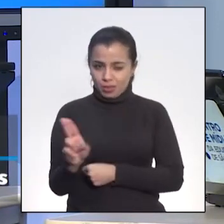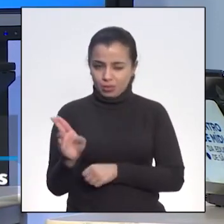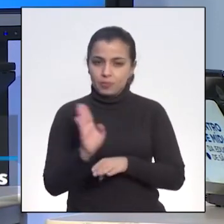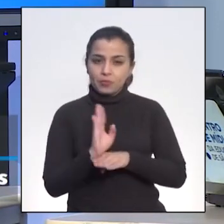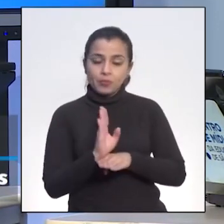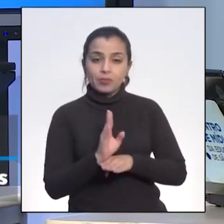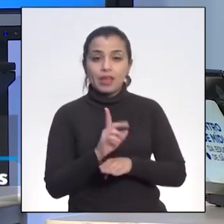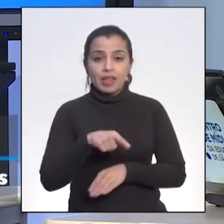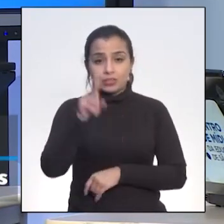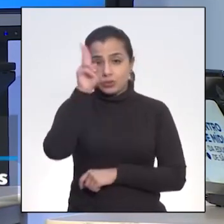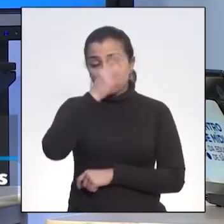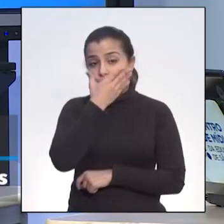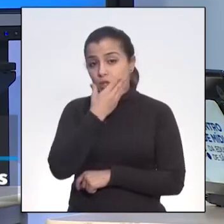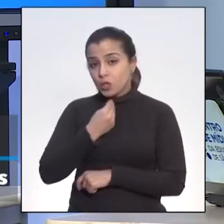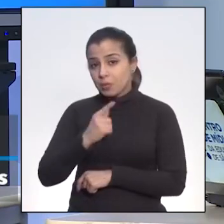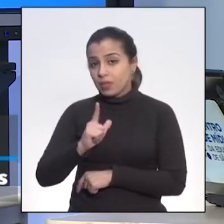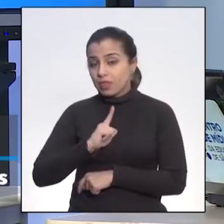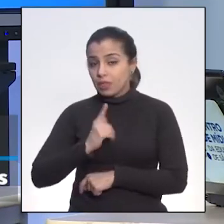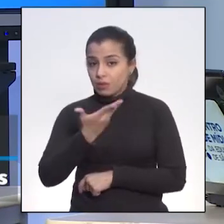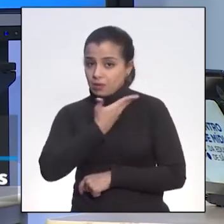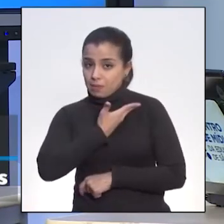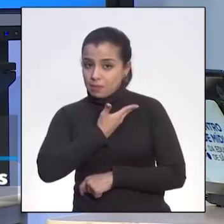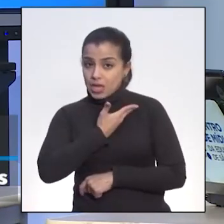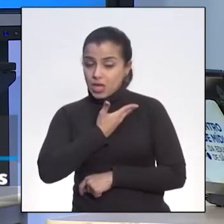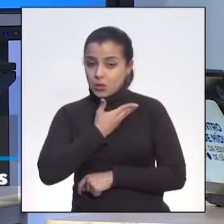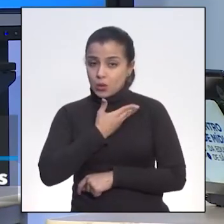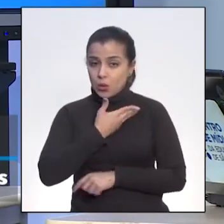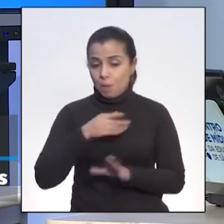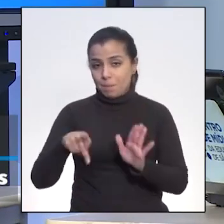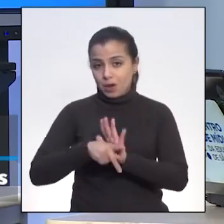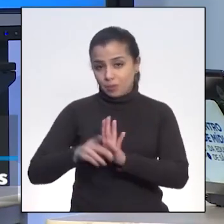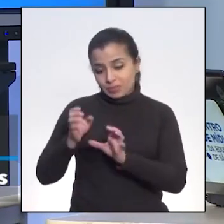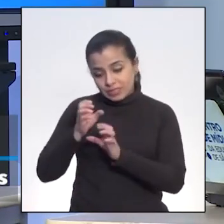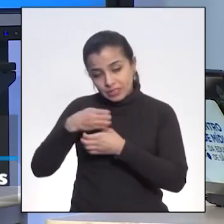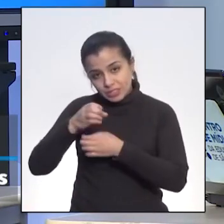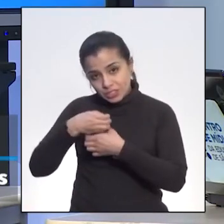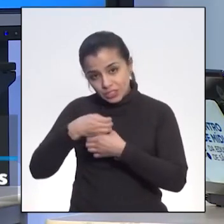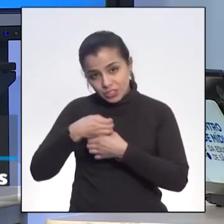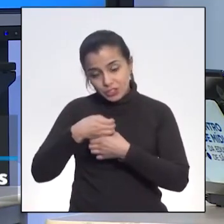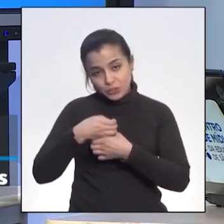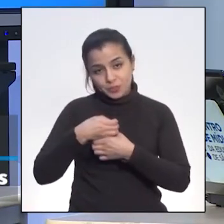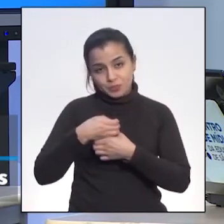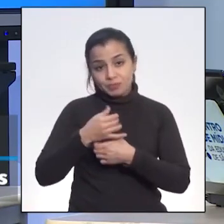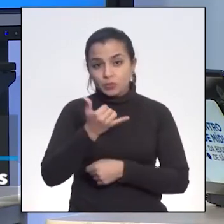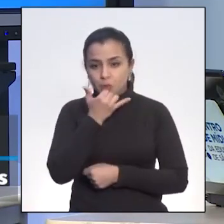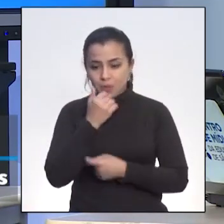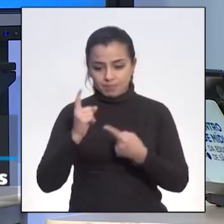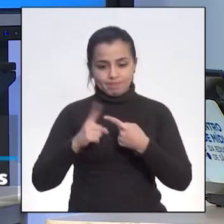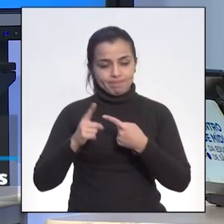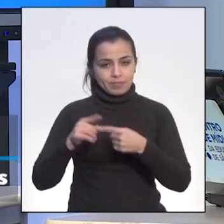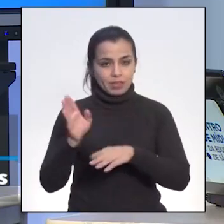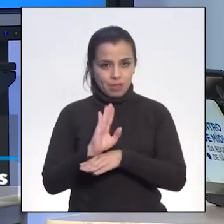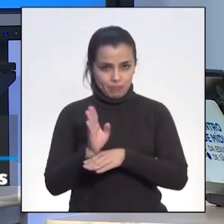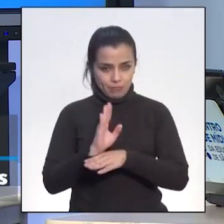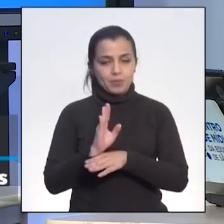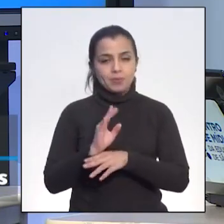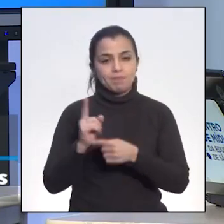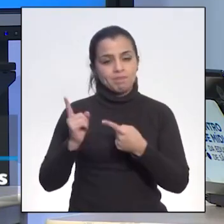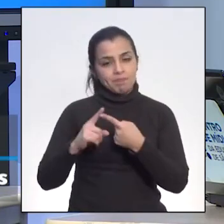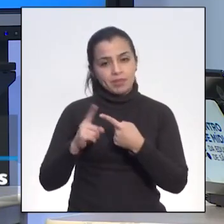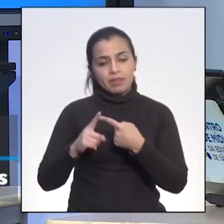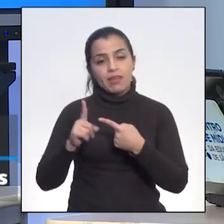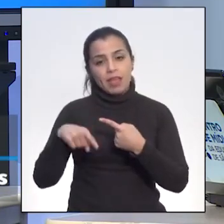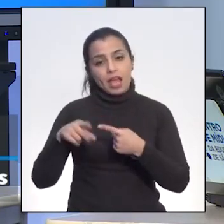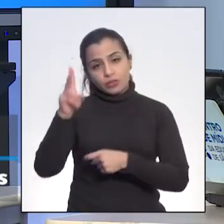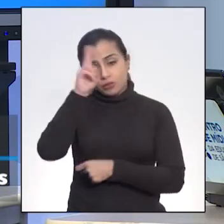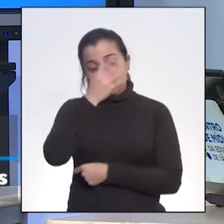tem um amigo cientista que constrói uma máquina do tempo e ele volta para o passado e encontra a mãe. Olha o que eu fiz agora. Eu